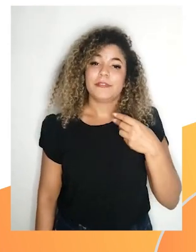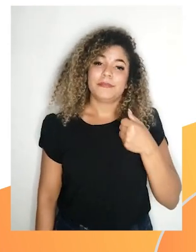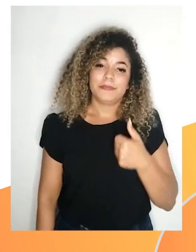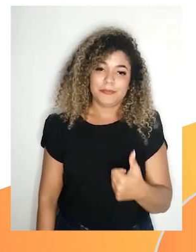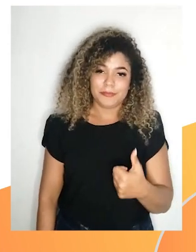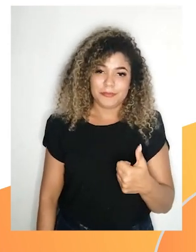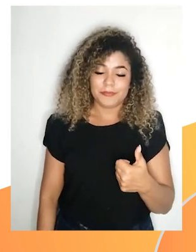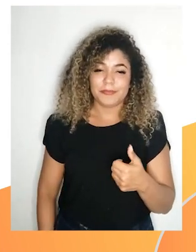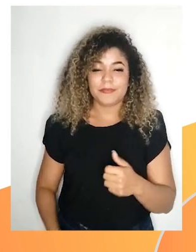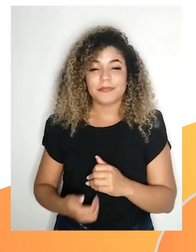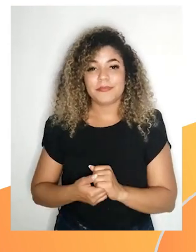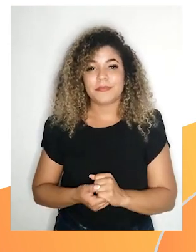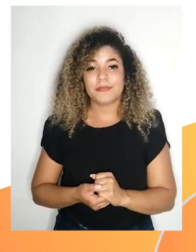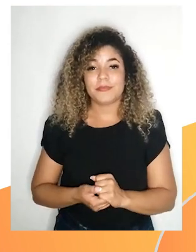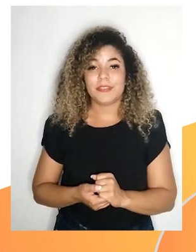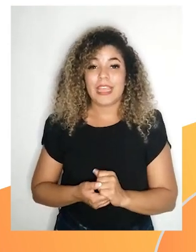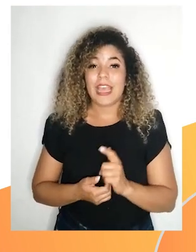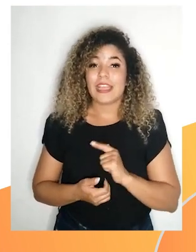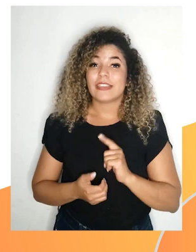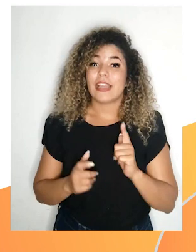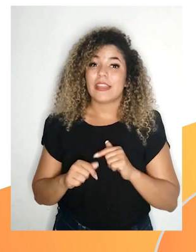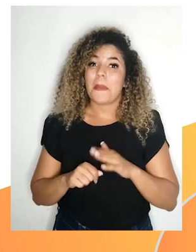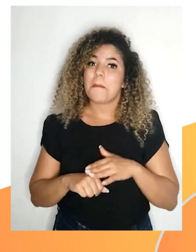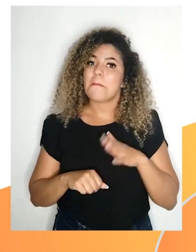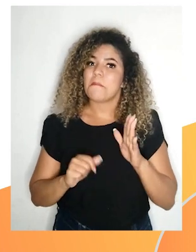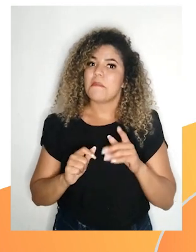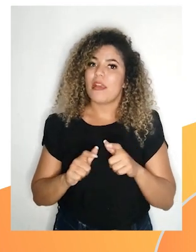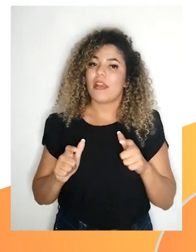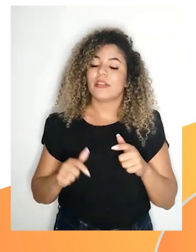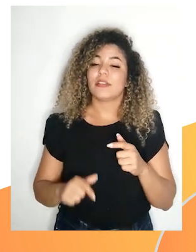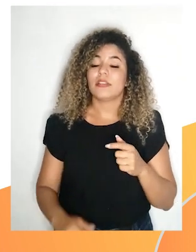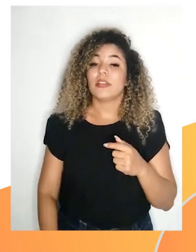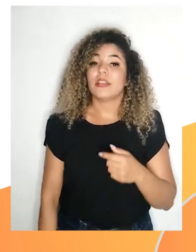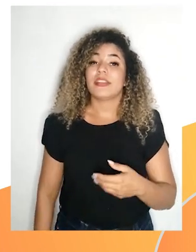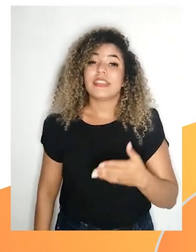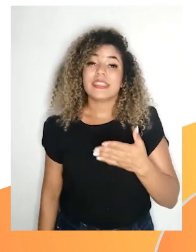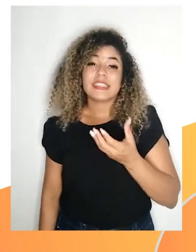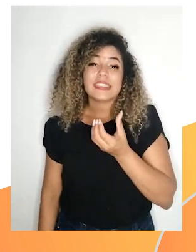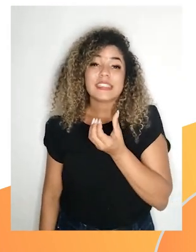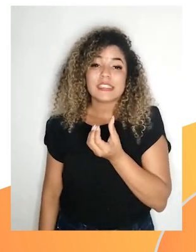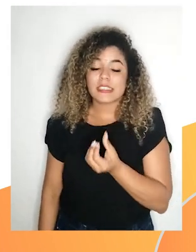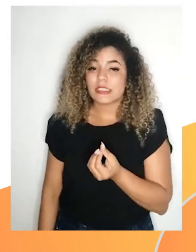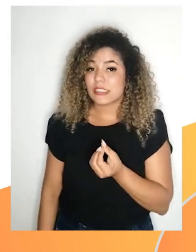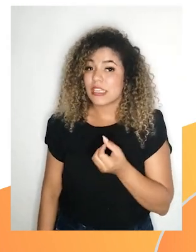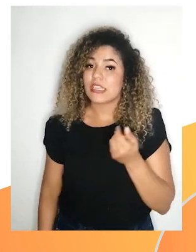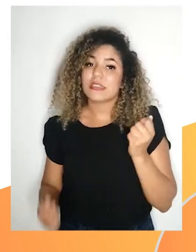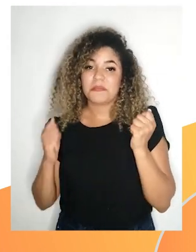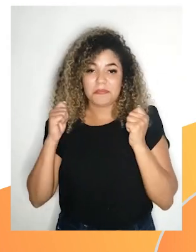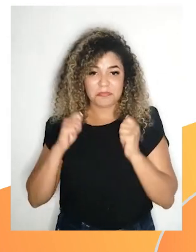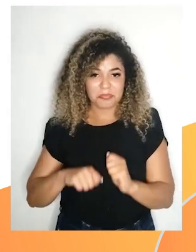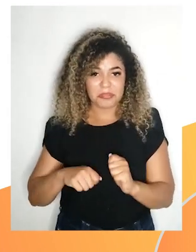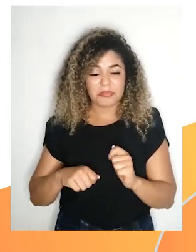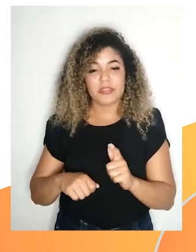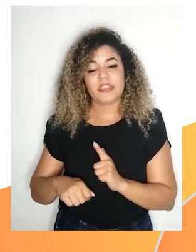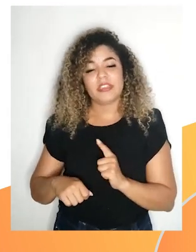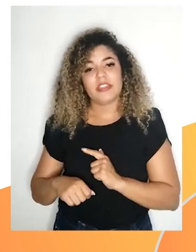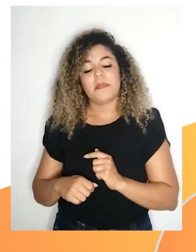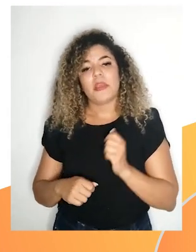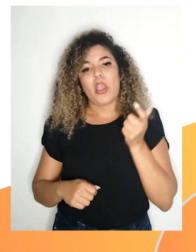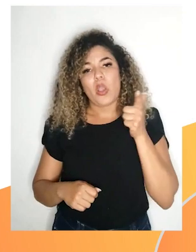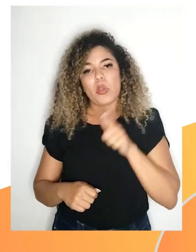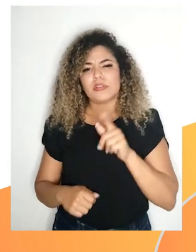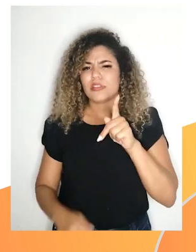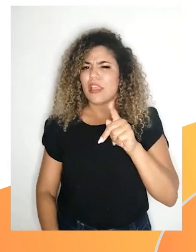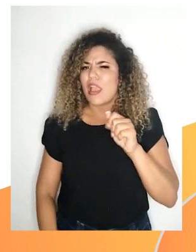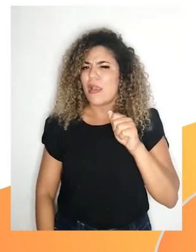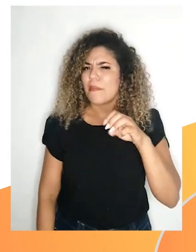3, 1. E aqui eu já tenho uma possibilidade, ó, de 1, 2, 3, 4, 5, 6 possibilidades para a pamonha. Mas